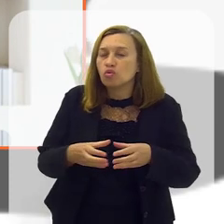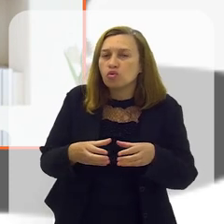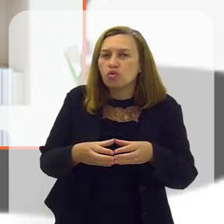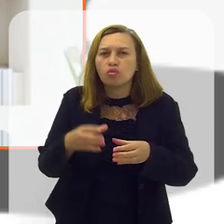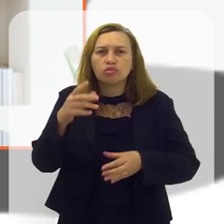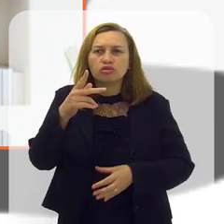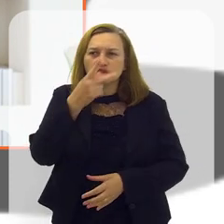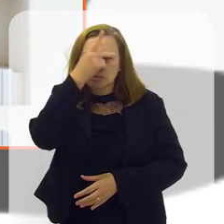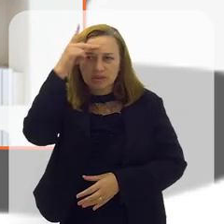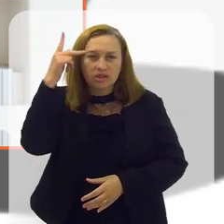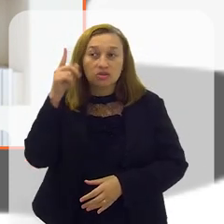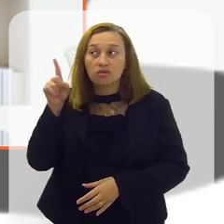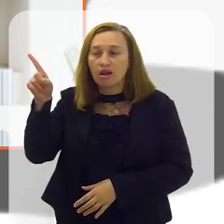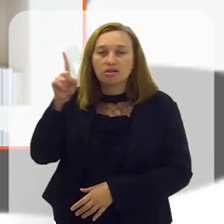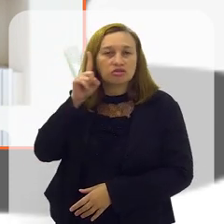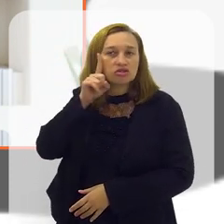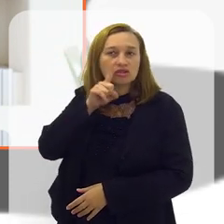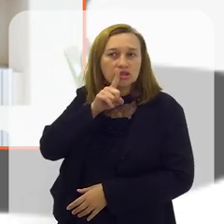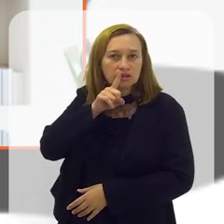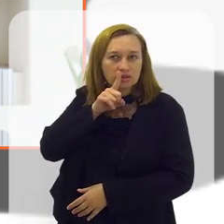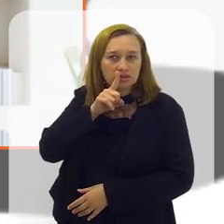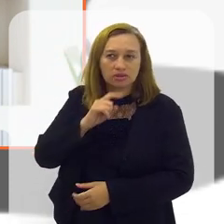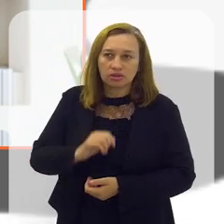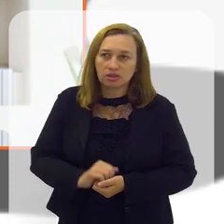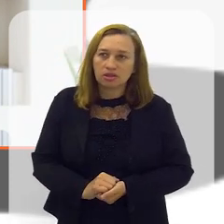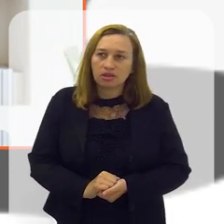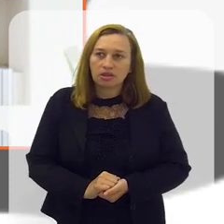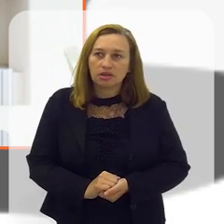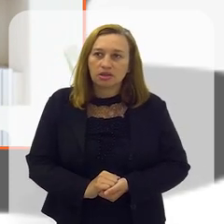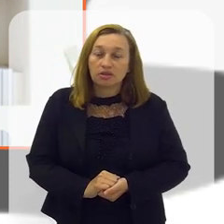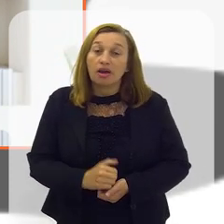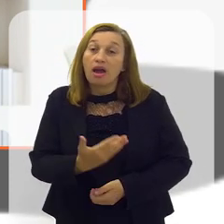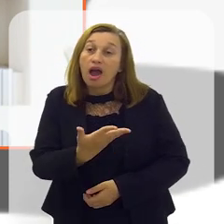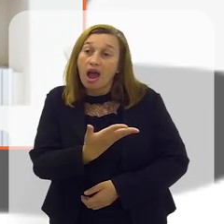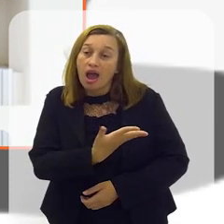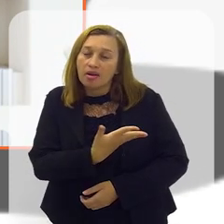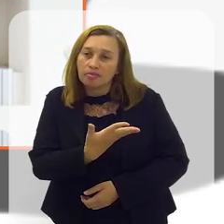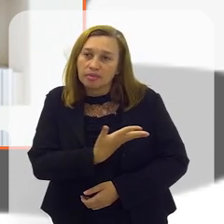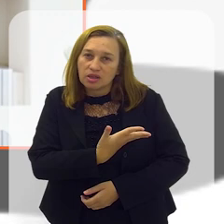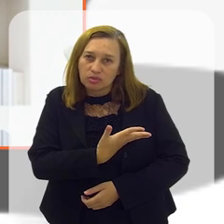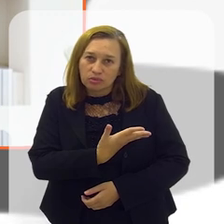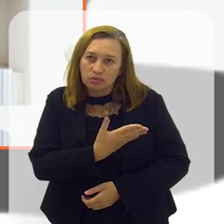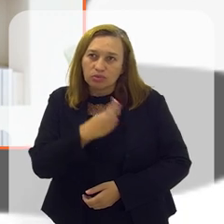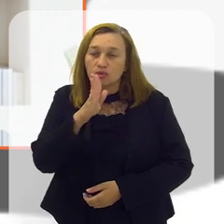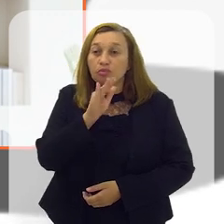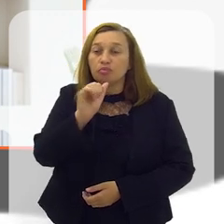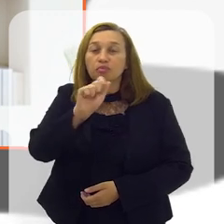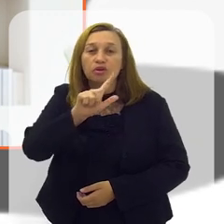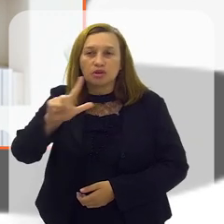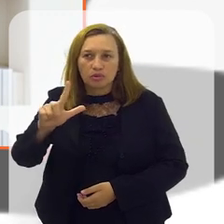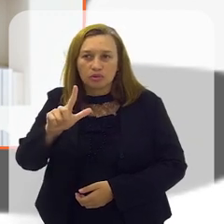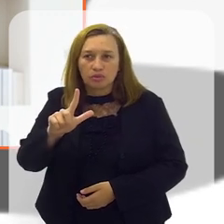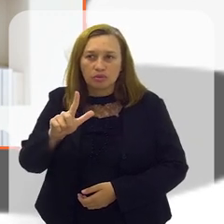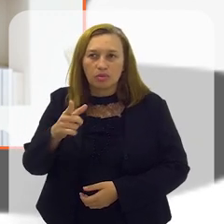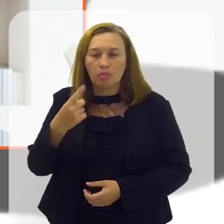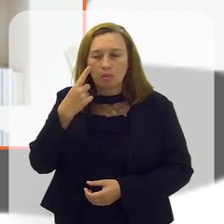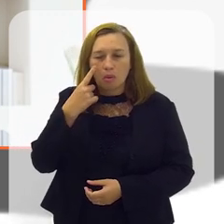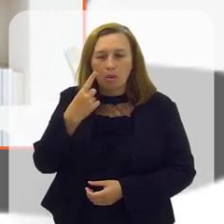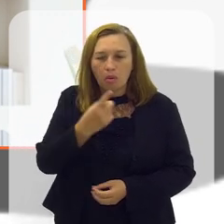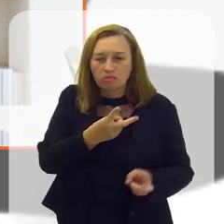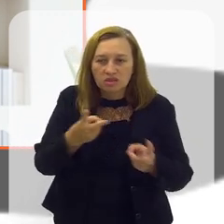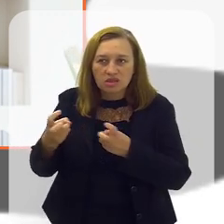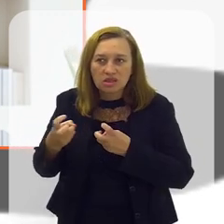grupo de pessoas que nos Estados Unidos se identificam como amigos do Bill, um eufemismo para identificar